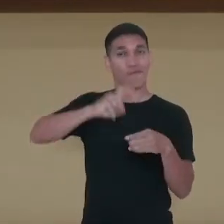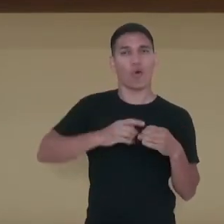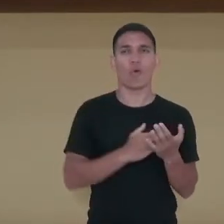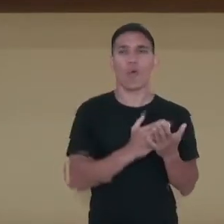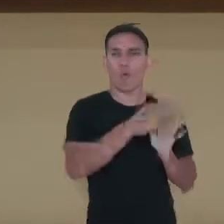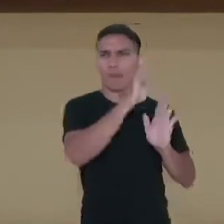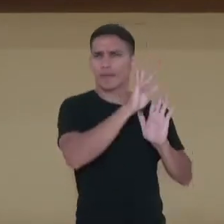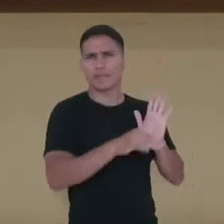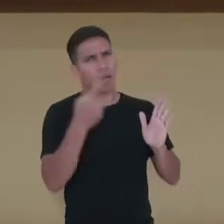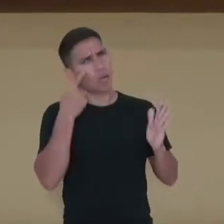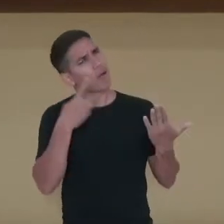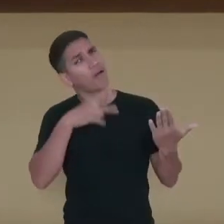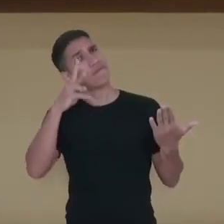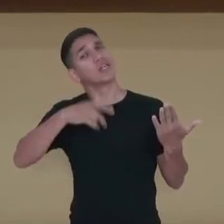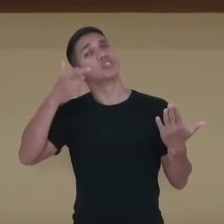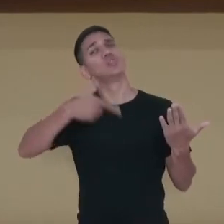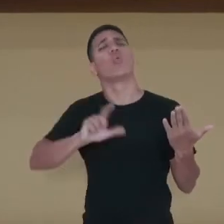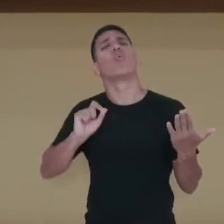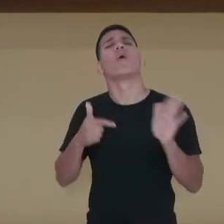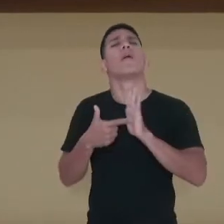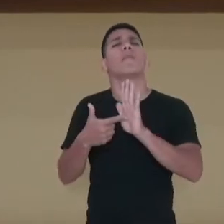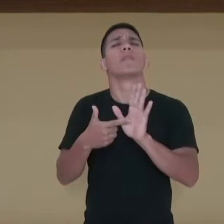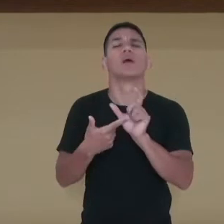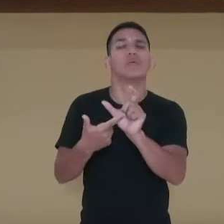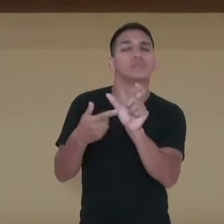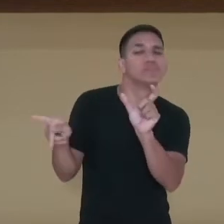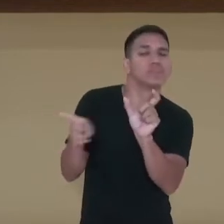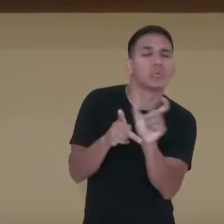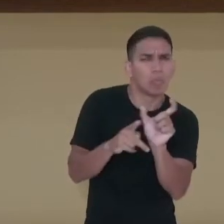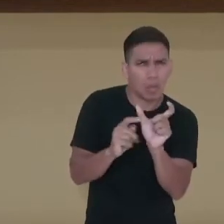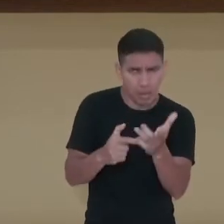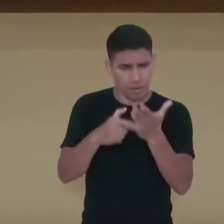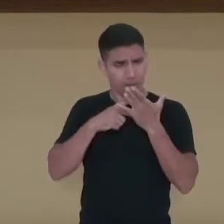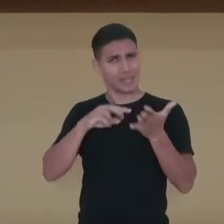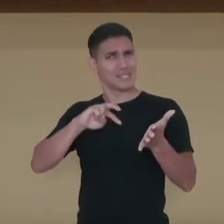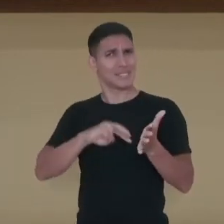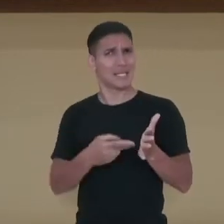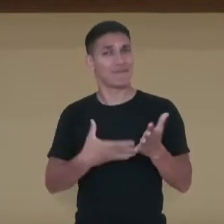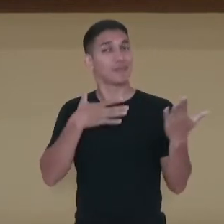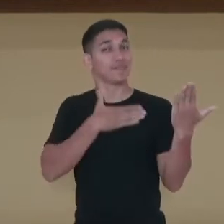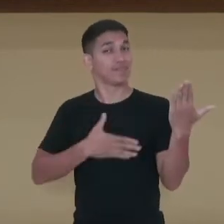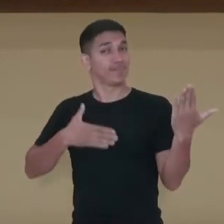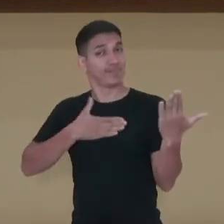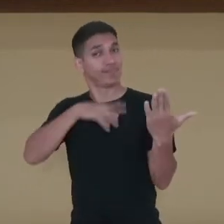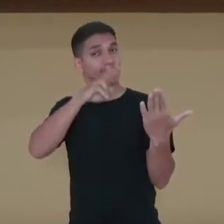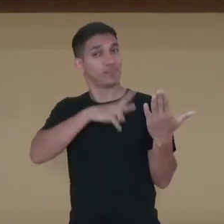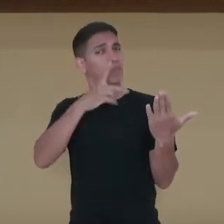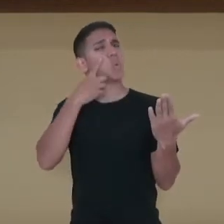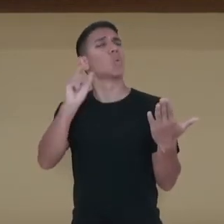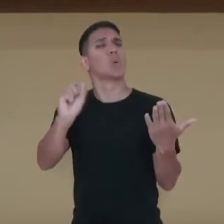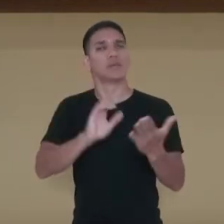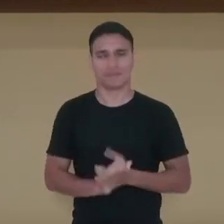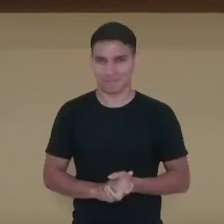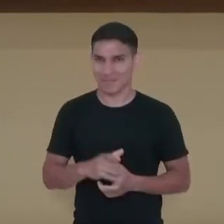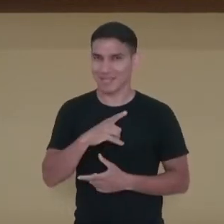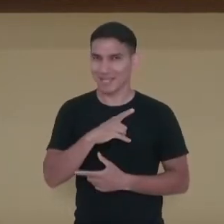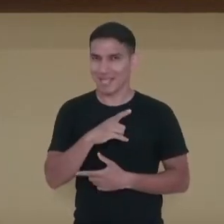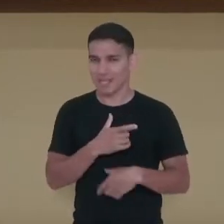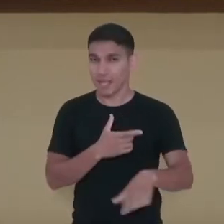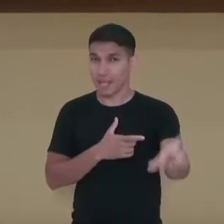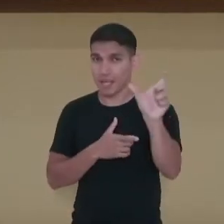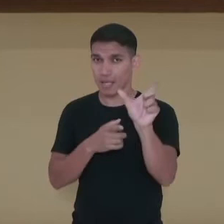texto e rever que palavra nos mostra que ele está sentindo prazer. Tem uma